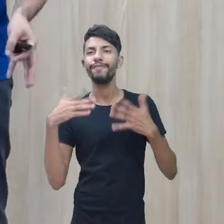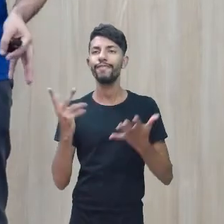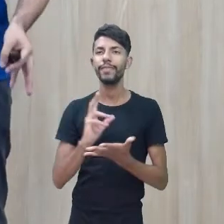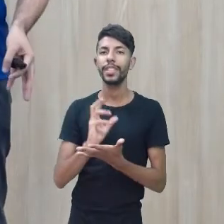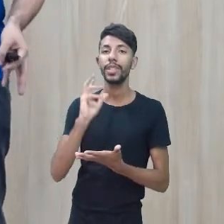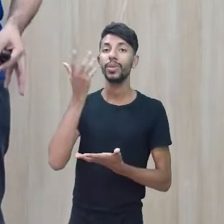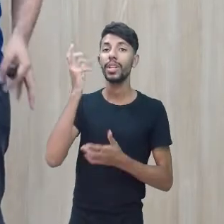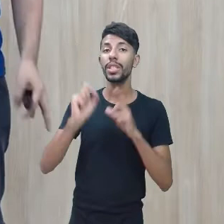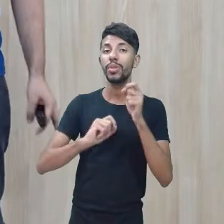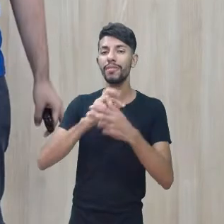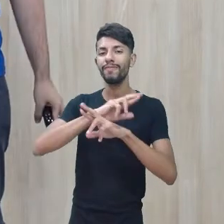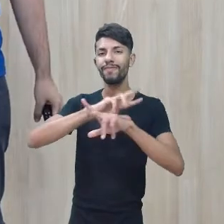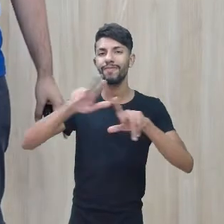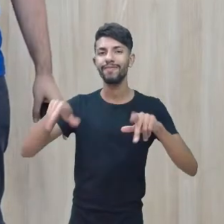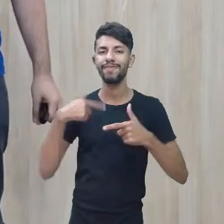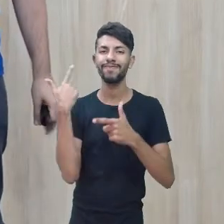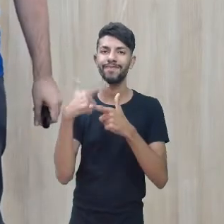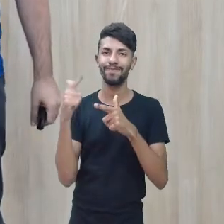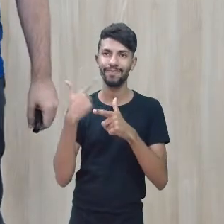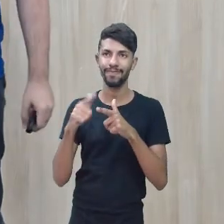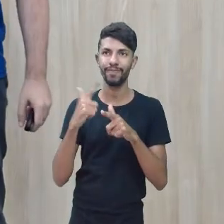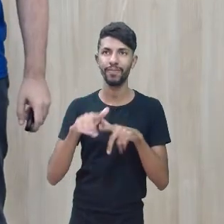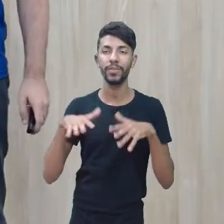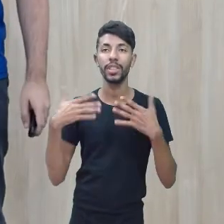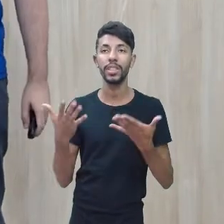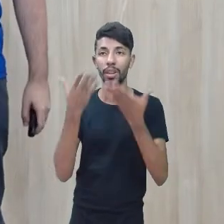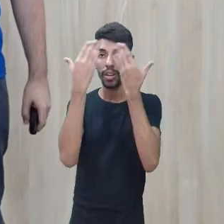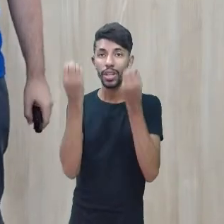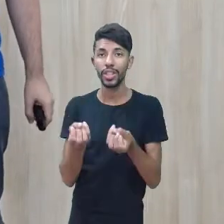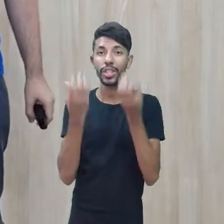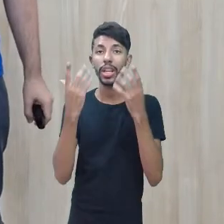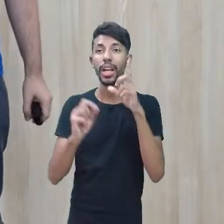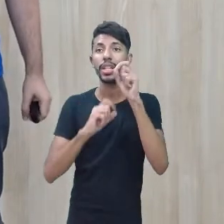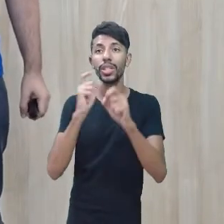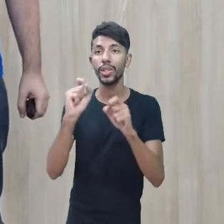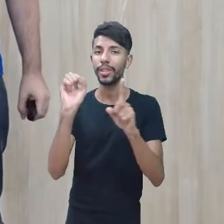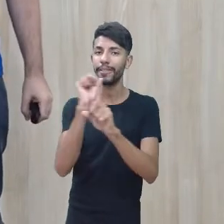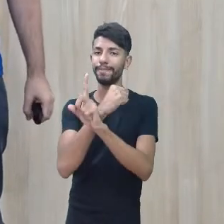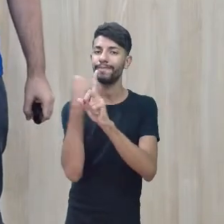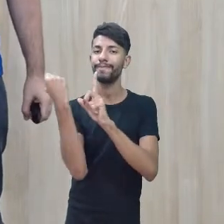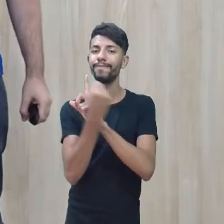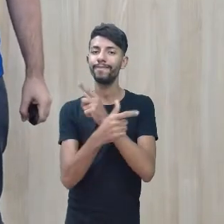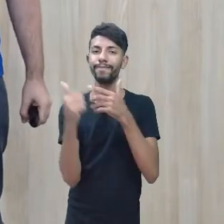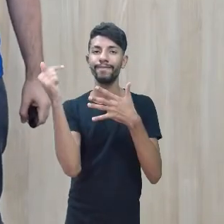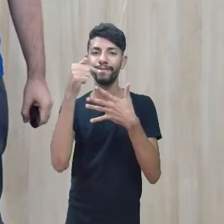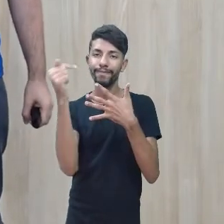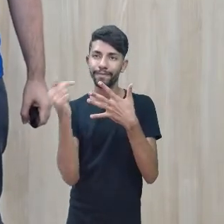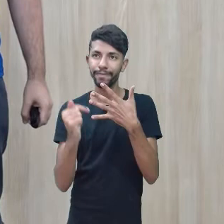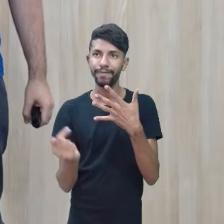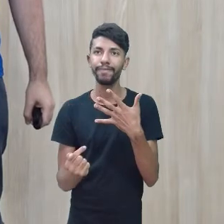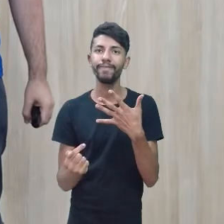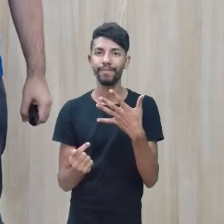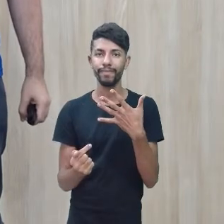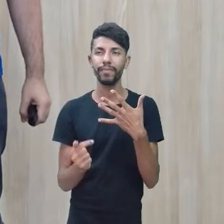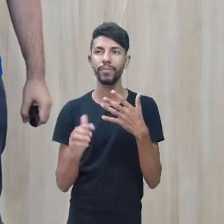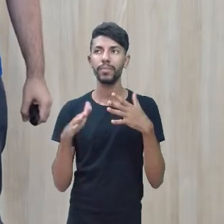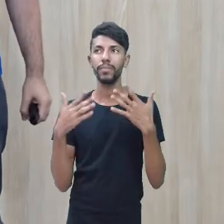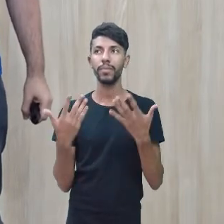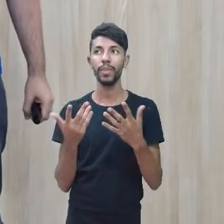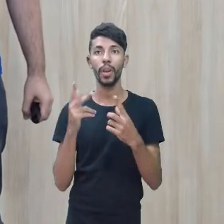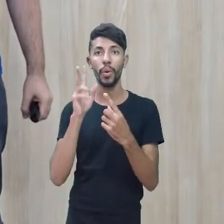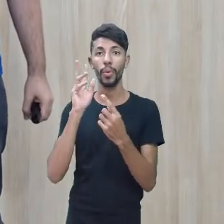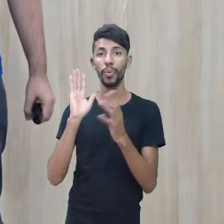certo? E aí vão esquecer das questões sociais. As questões sociais ficam de lado e eles